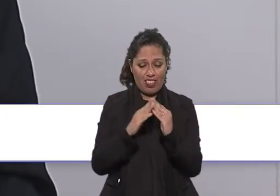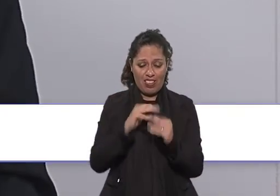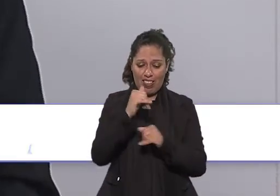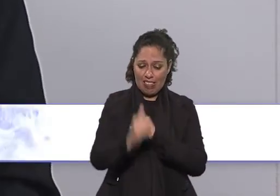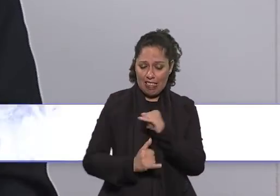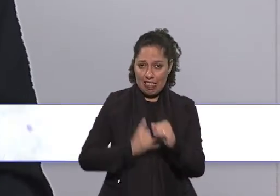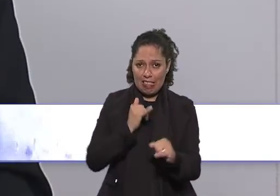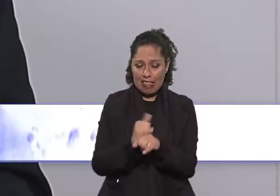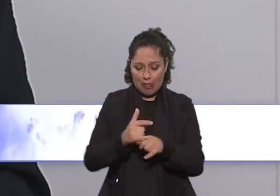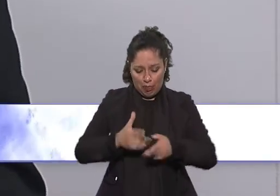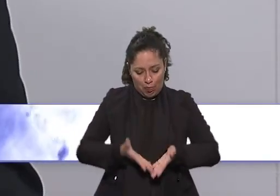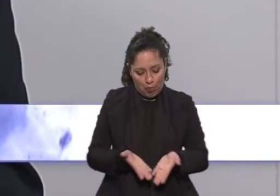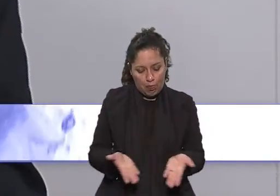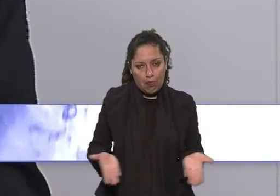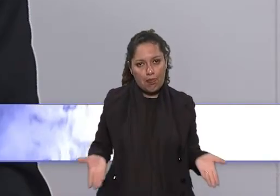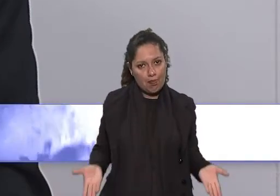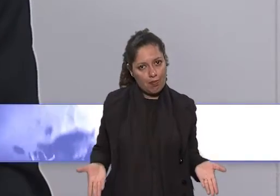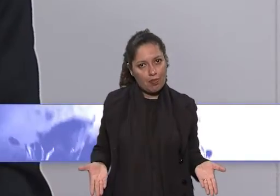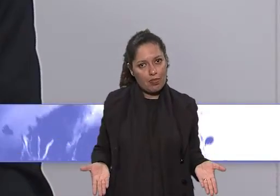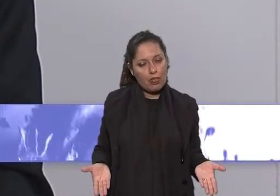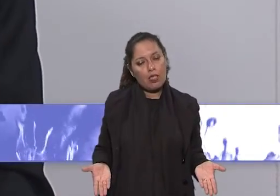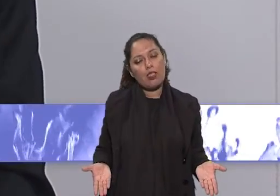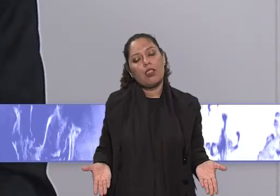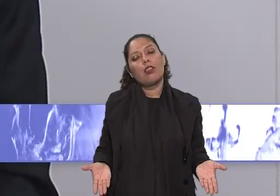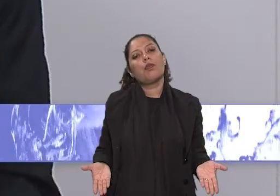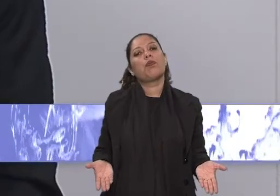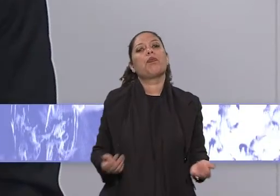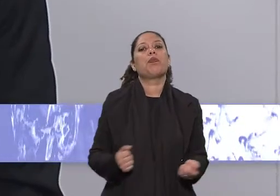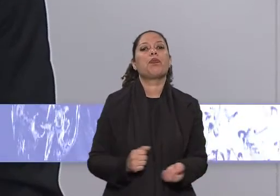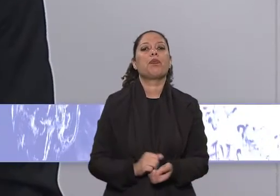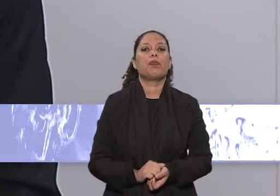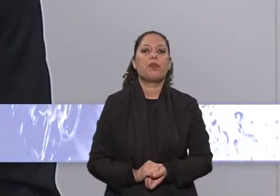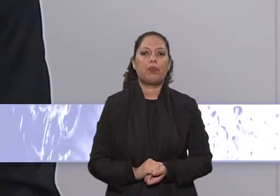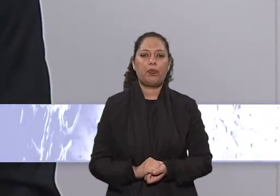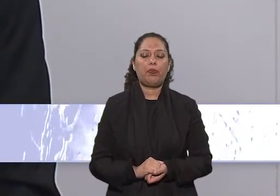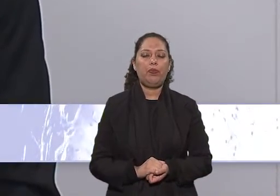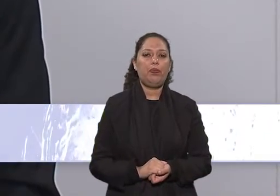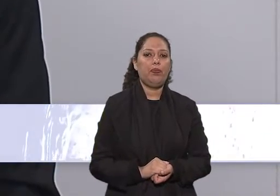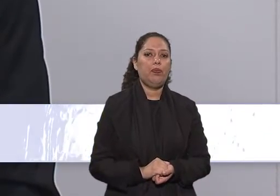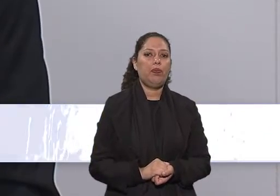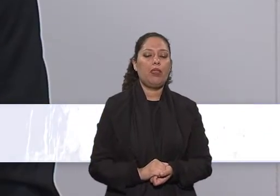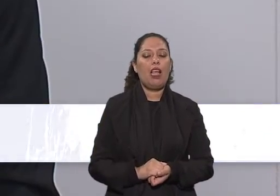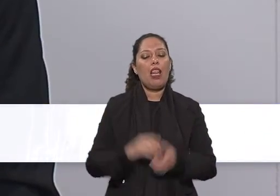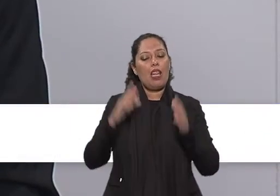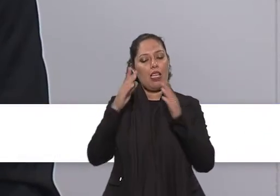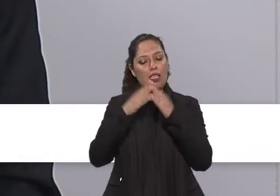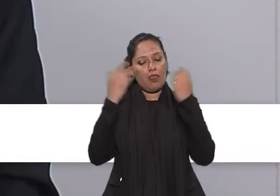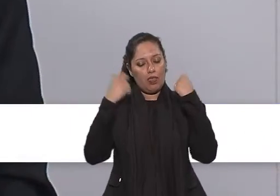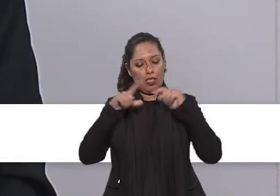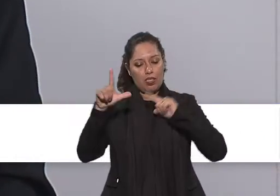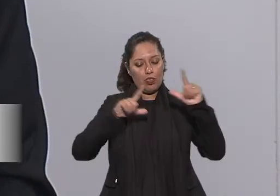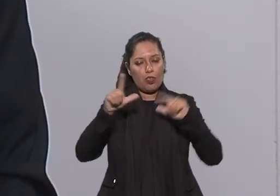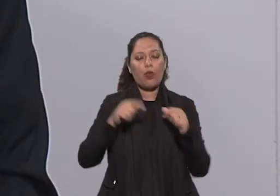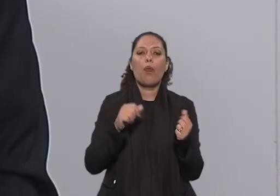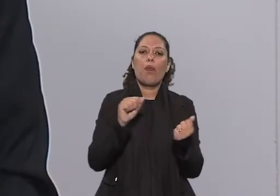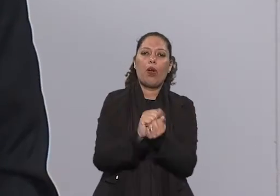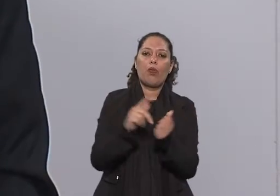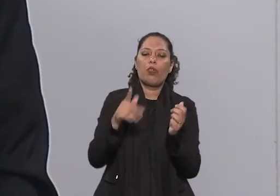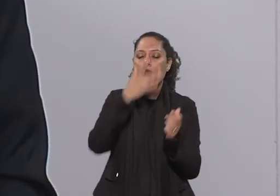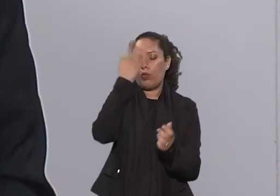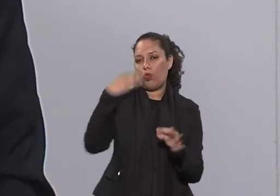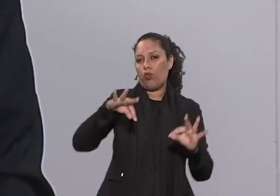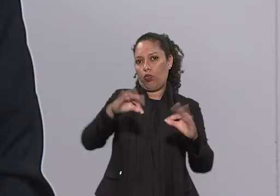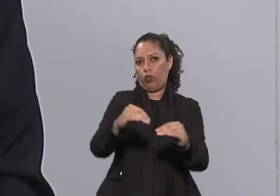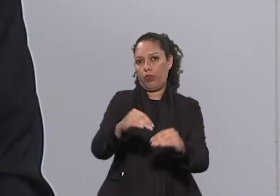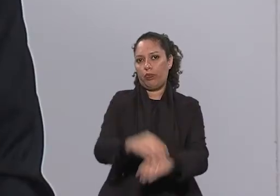assistir o programa pela internet no www pontuais de ponta rj.gov.br tv alerj o canal